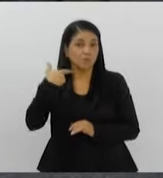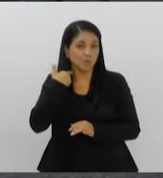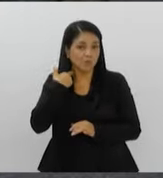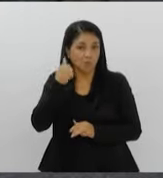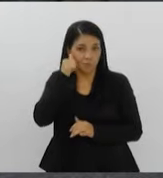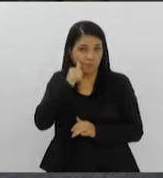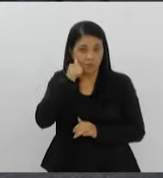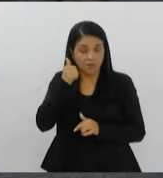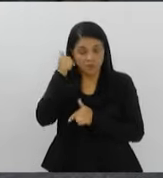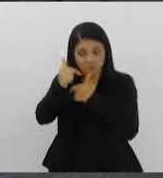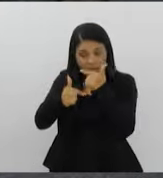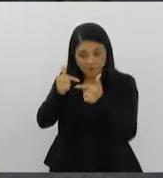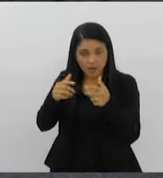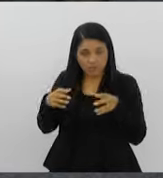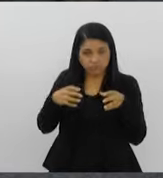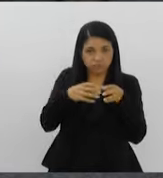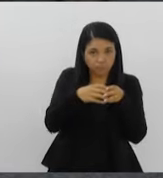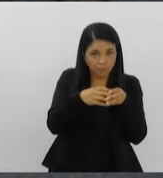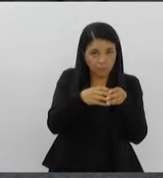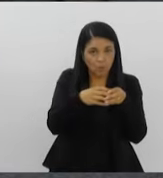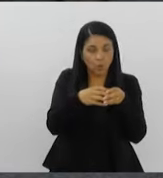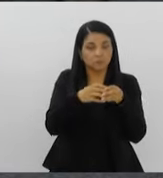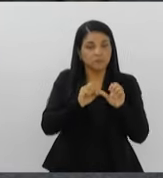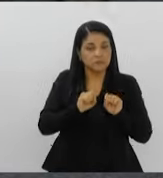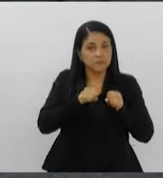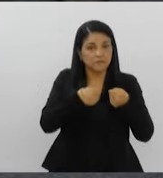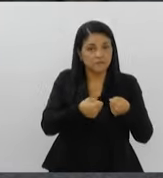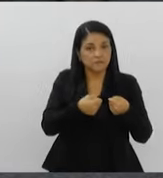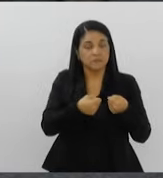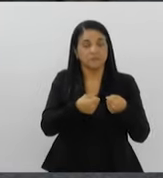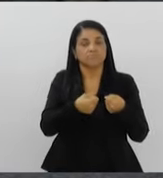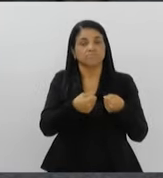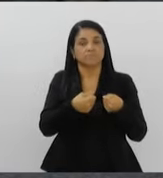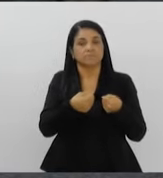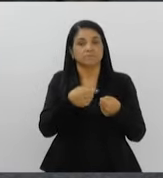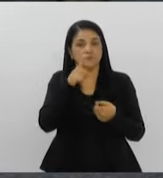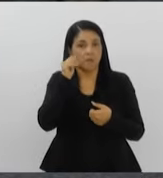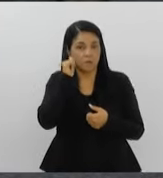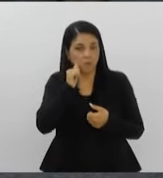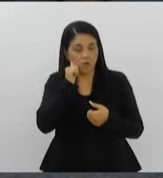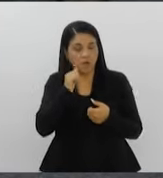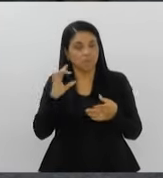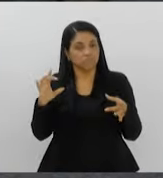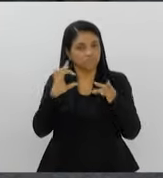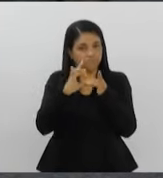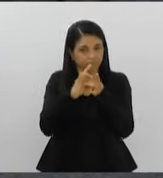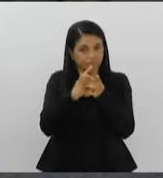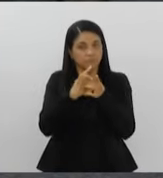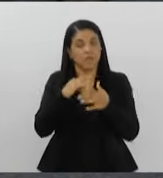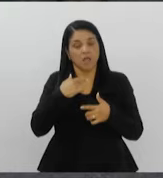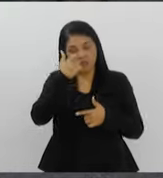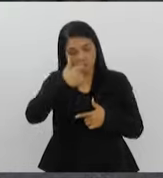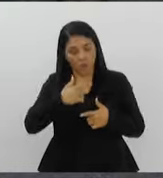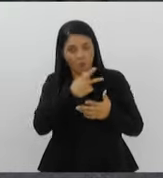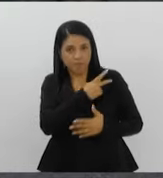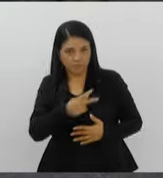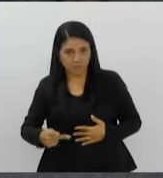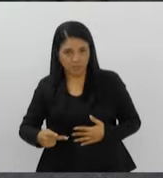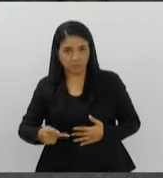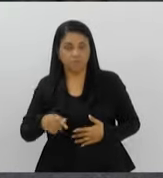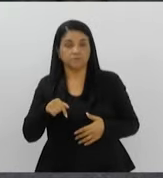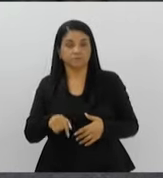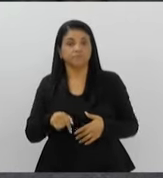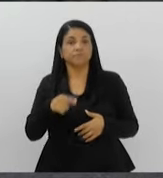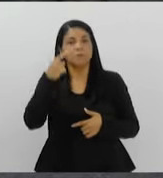vai trabalhar em conjunto com a Comissão de Defesa dos Direitos da Mulher, que hoje presido nessa casa, em especial pensando